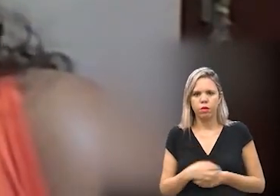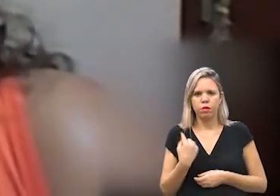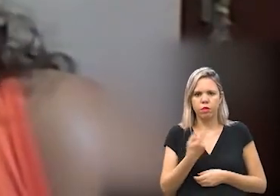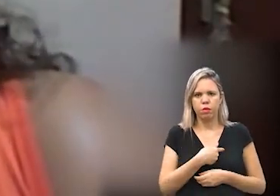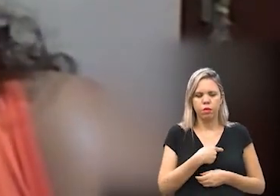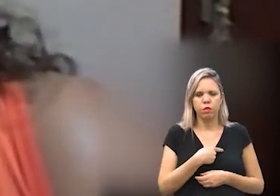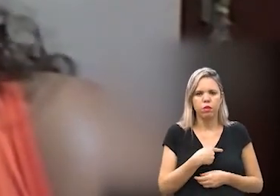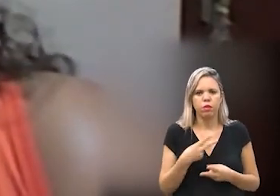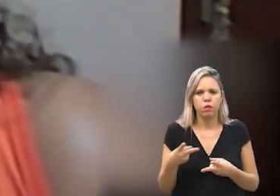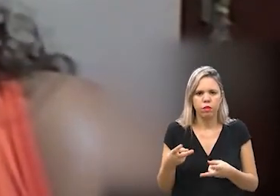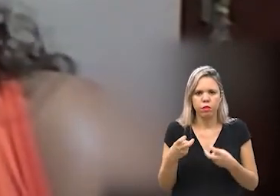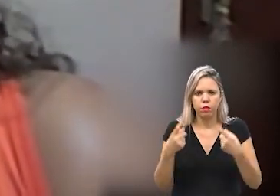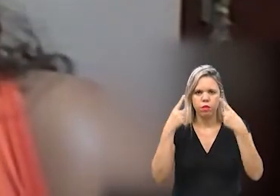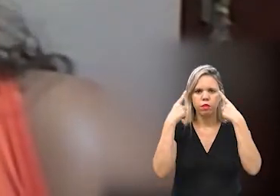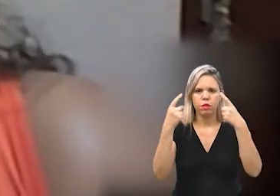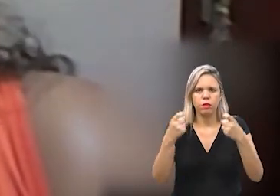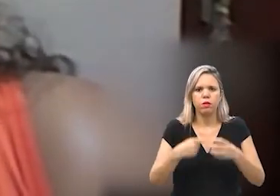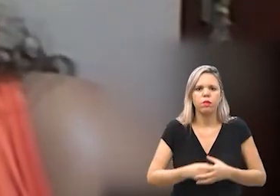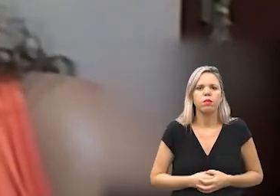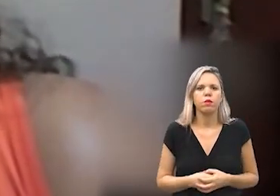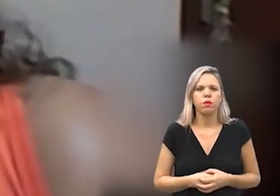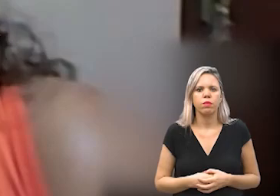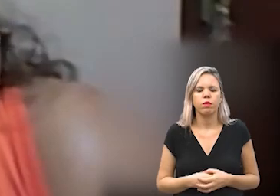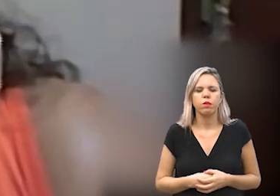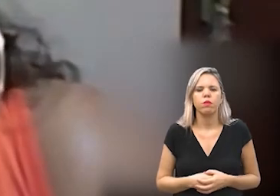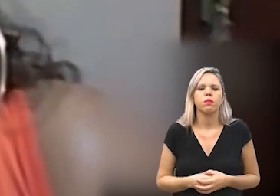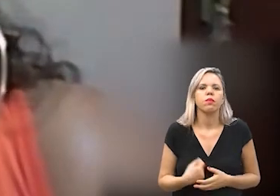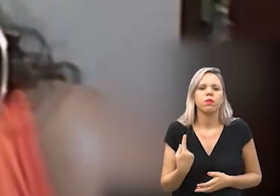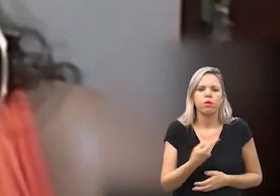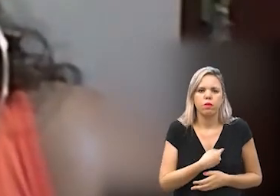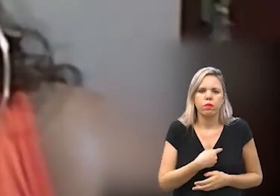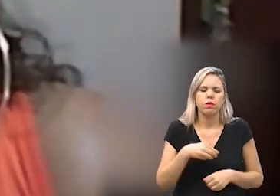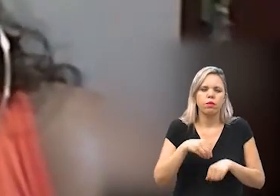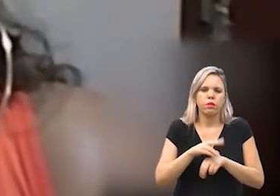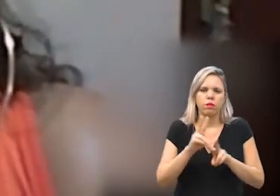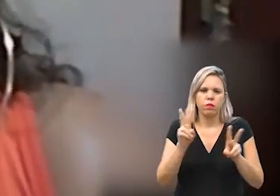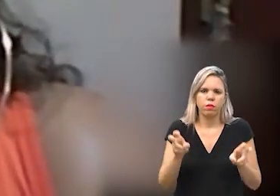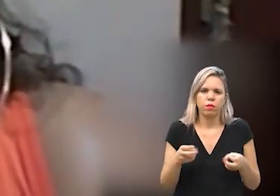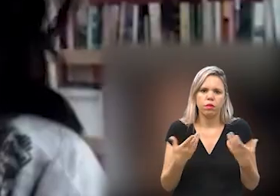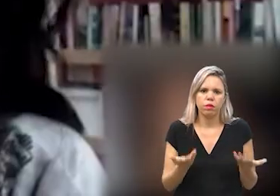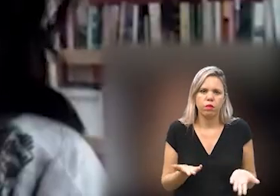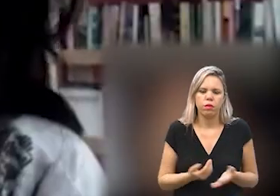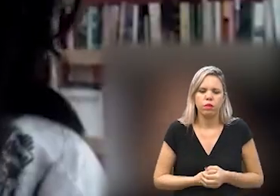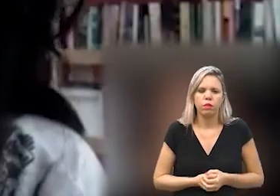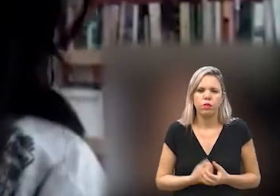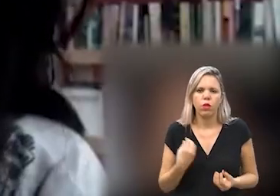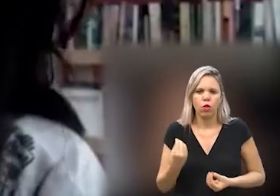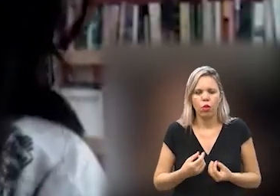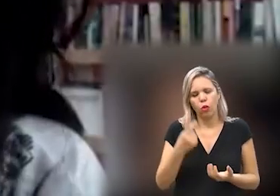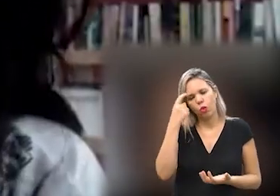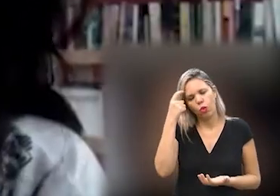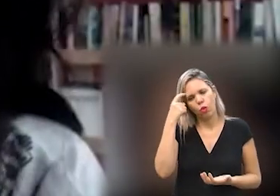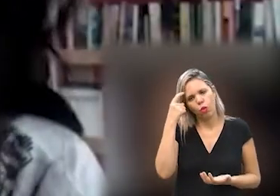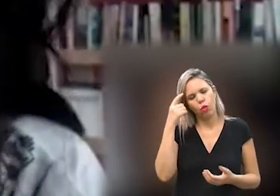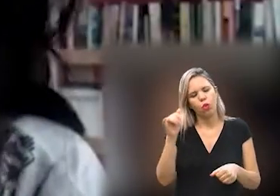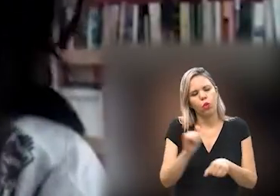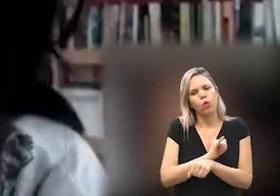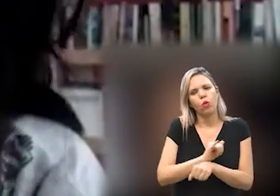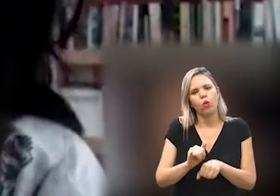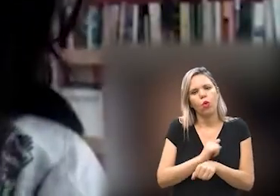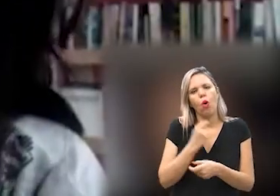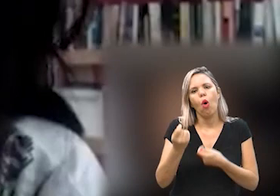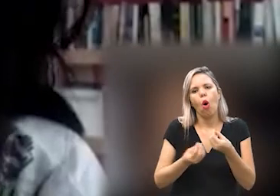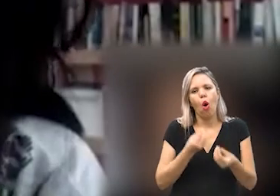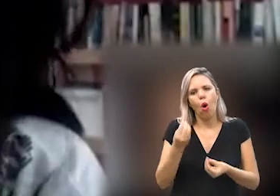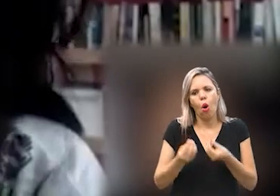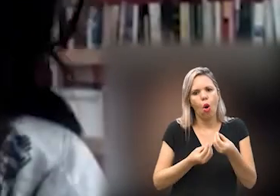gente detectar a violência e para a gente tratar dela, né? Como que a gente pensa essas estratégias e como